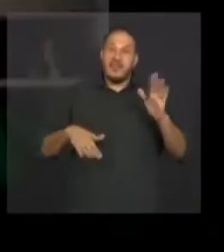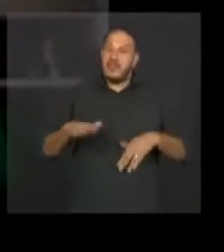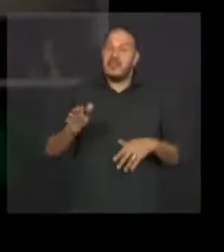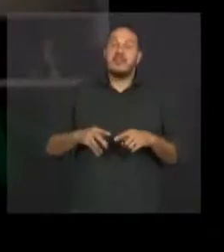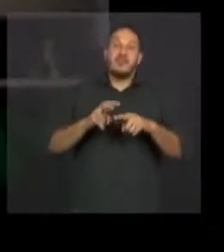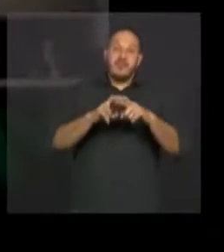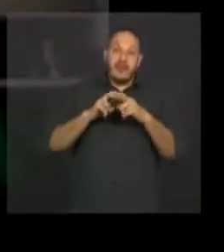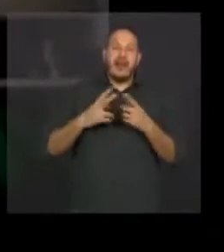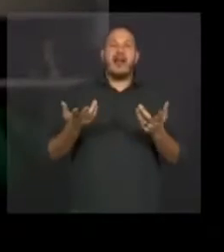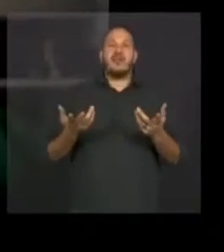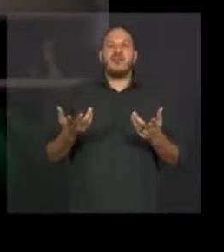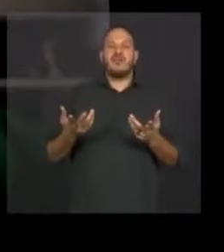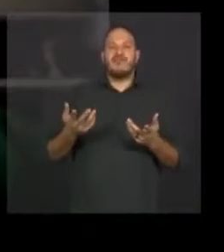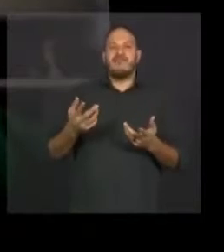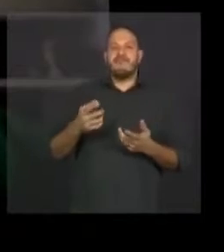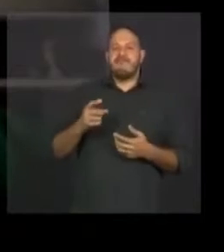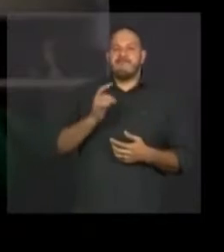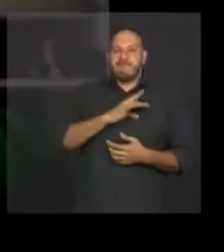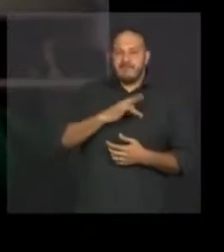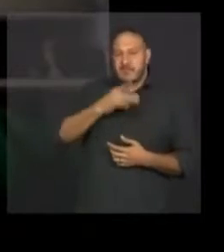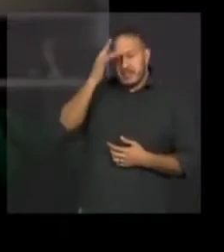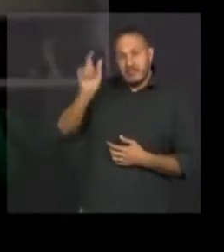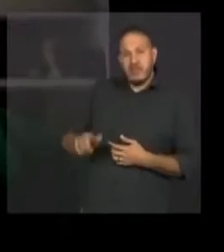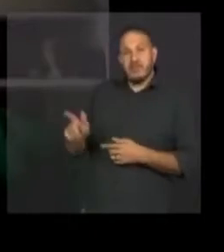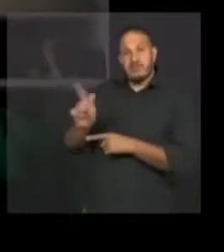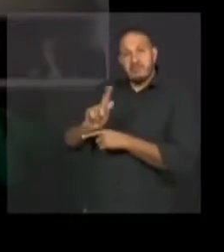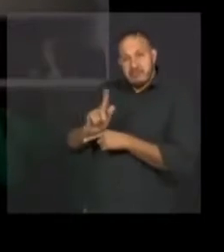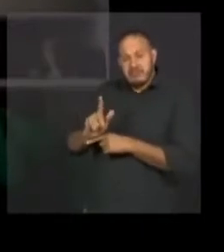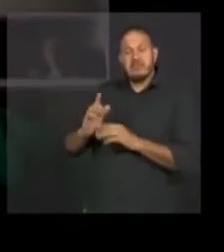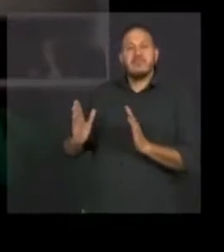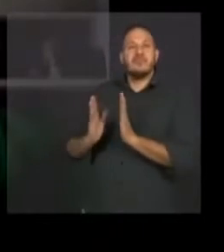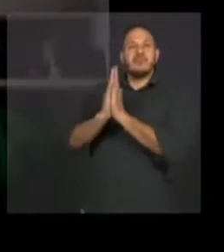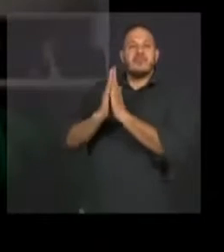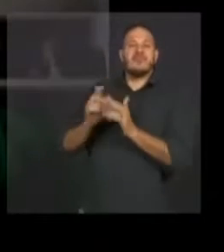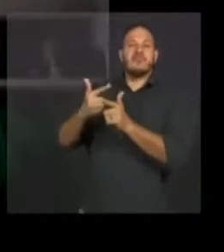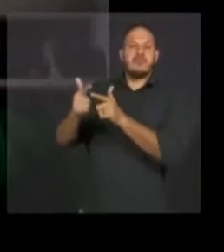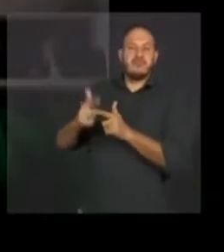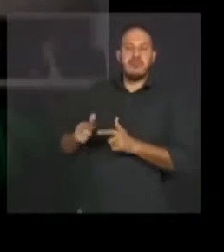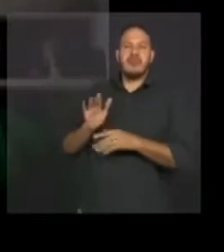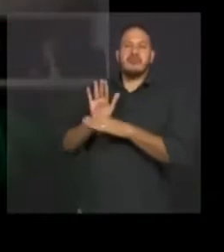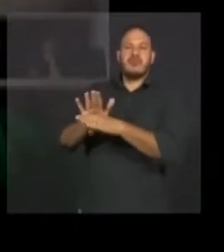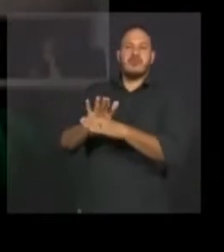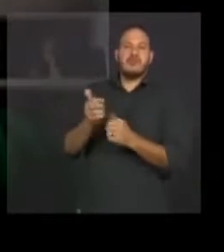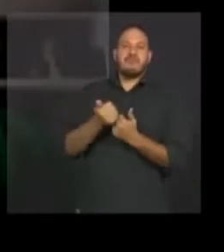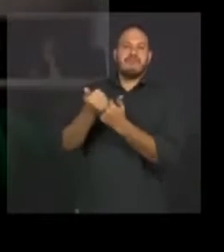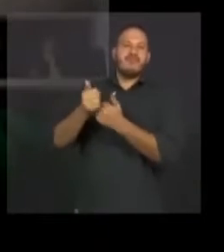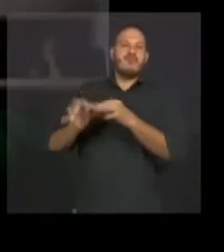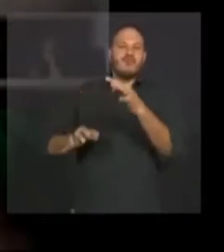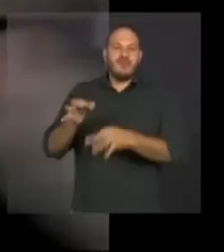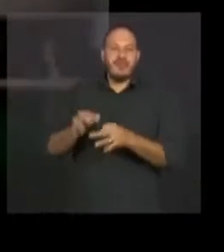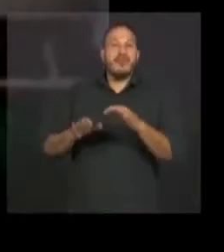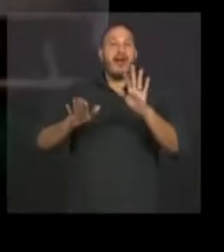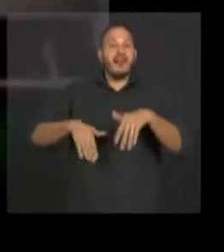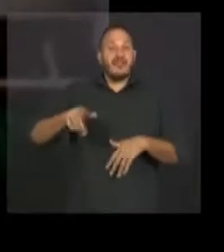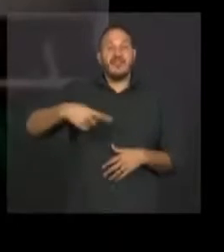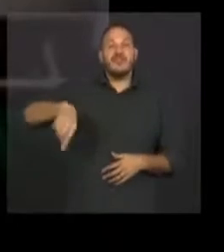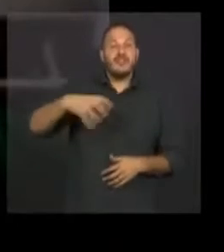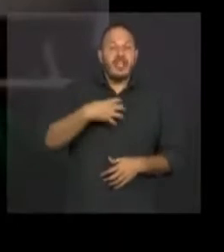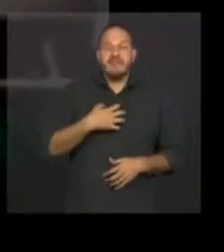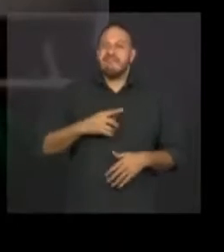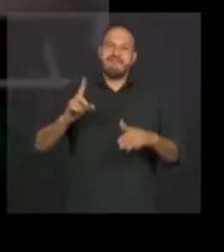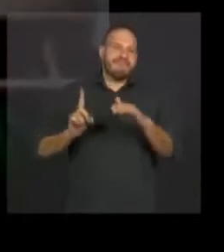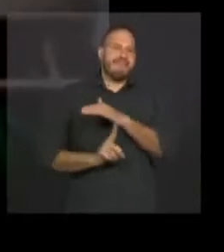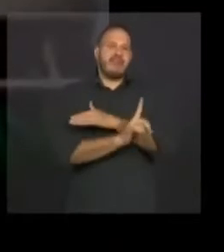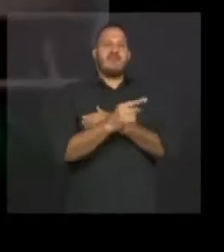do receio do gestor público em confrontar um parecer da sua assessoria jurídica, e aí, às vezes, o jeito é sair da política